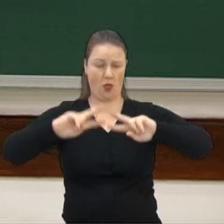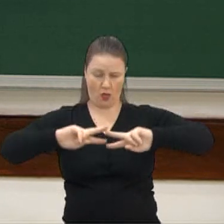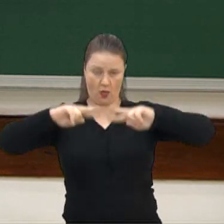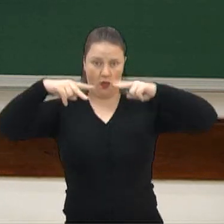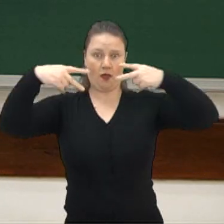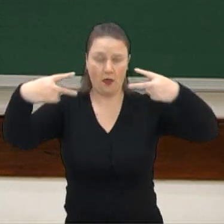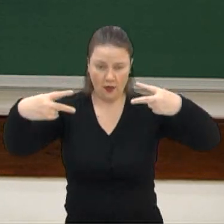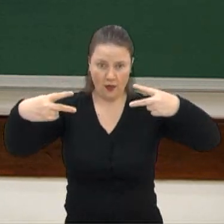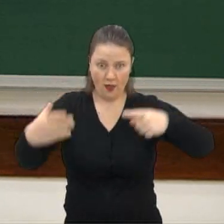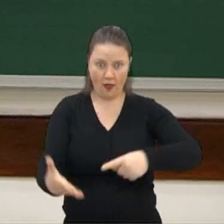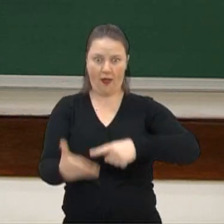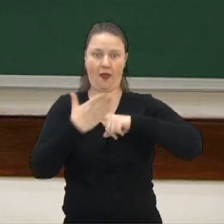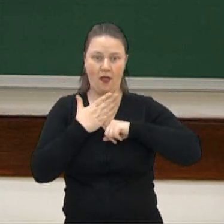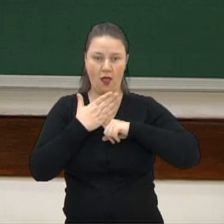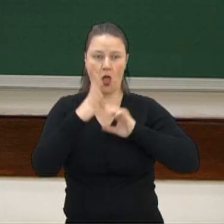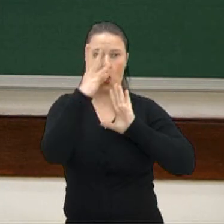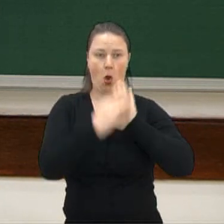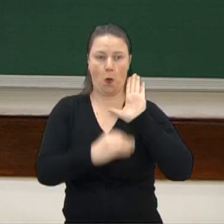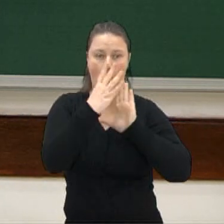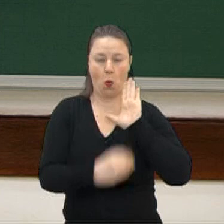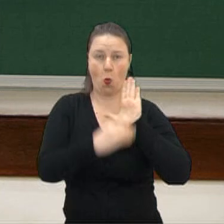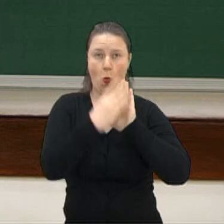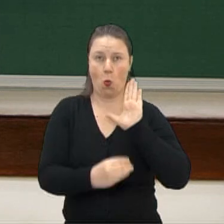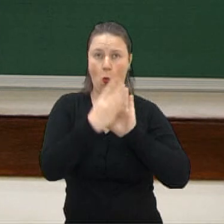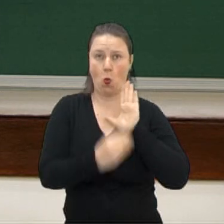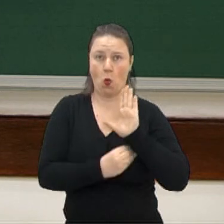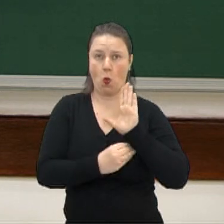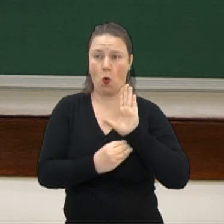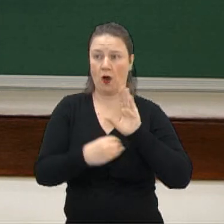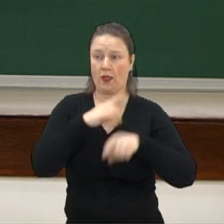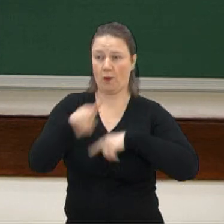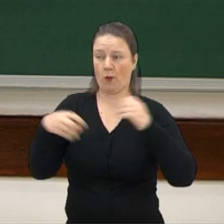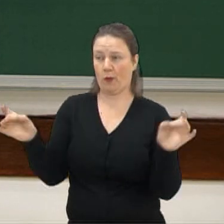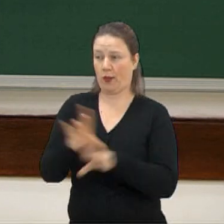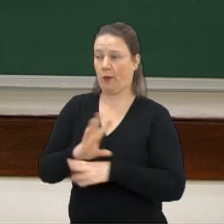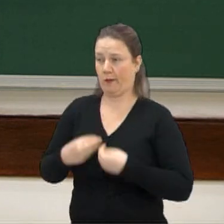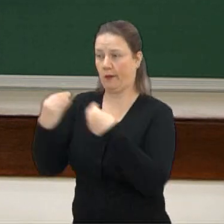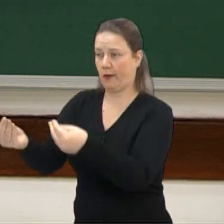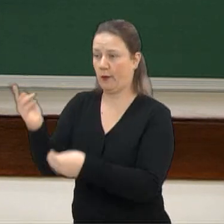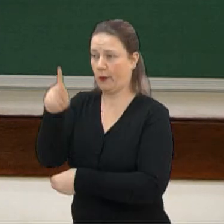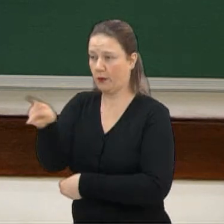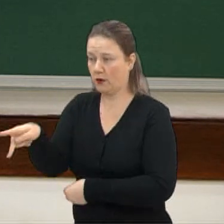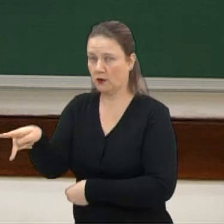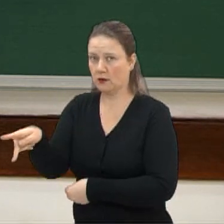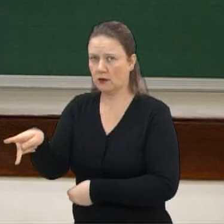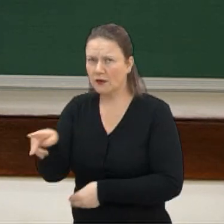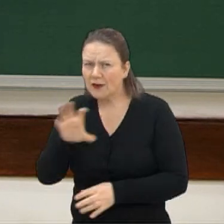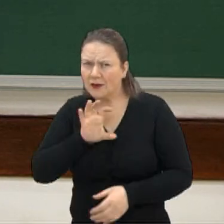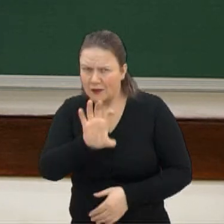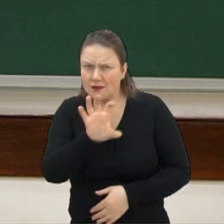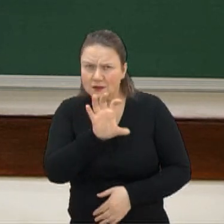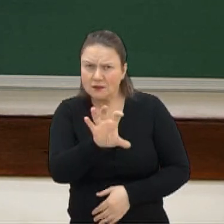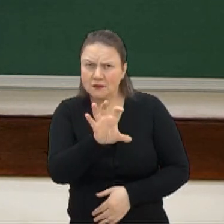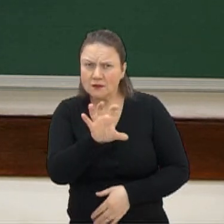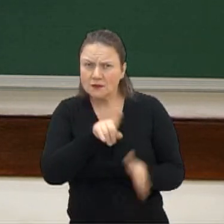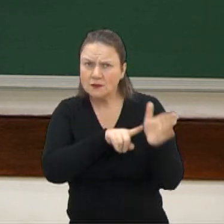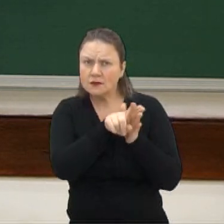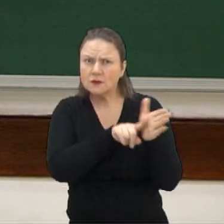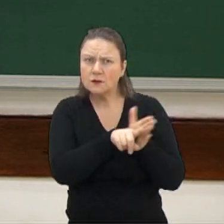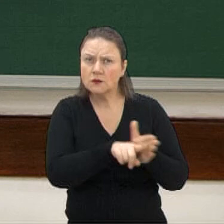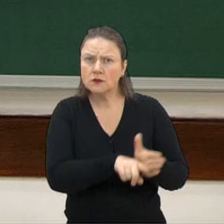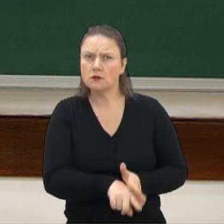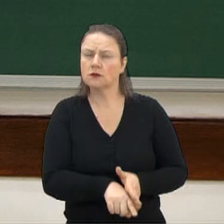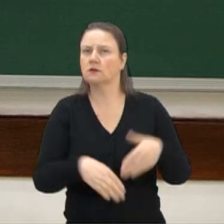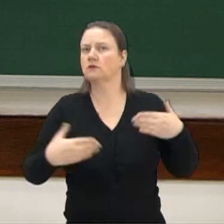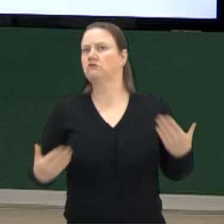aparece e começa a copiar para entregar para o professor? É assim que você faz uma pesquisa? Será que uma